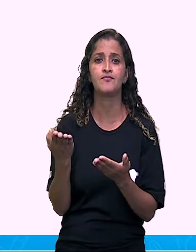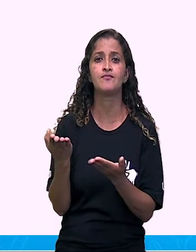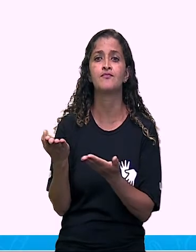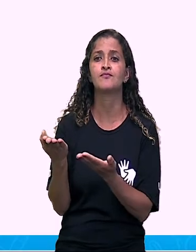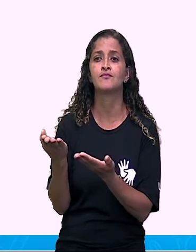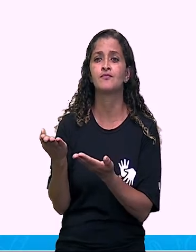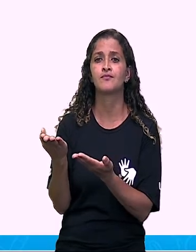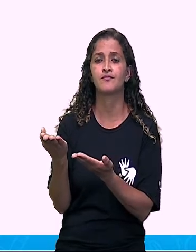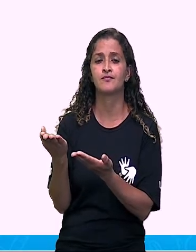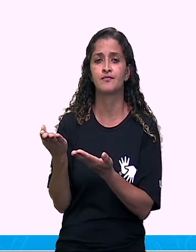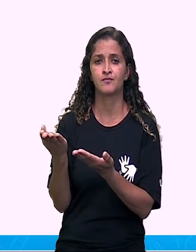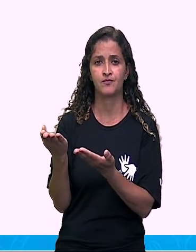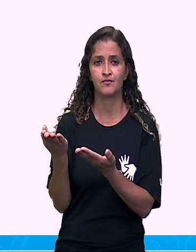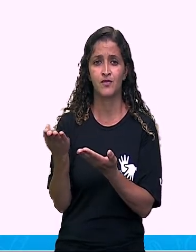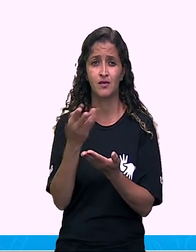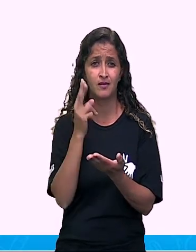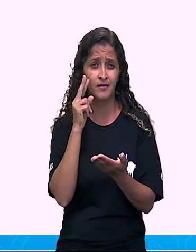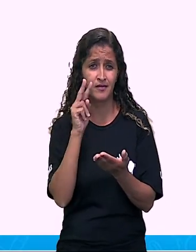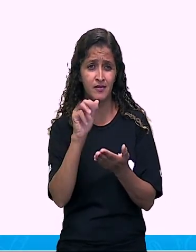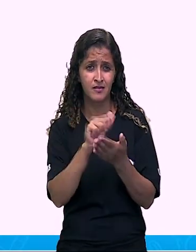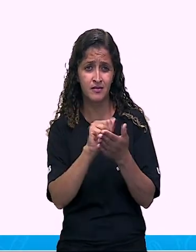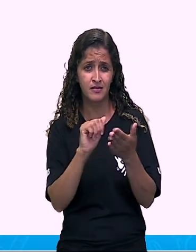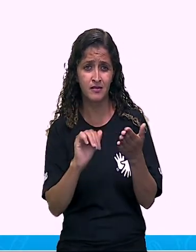Agora, olha essa atividade.